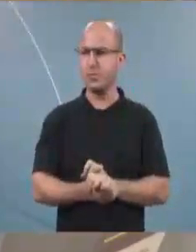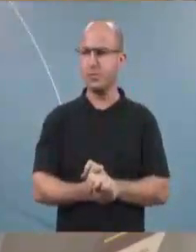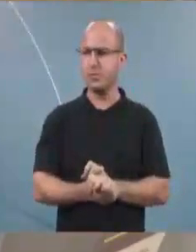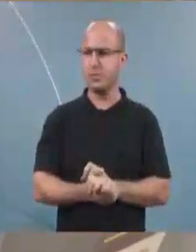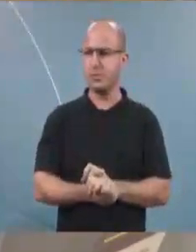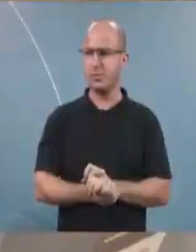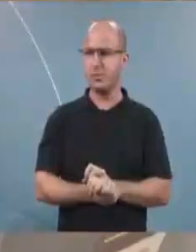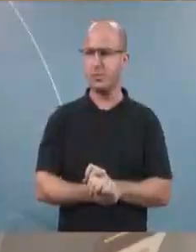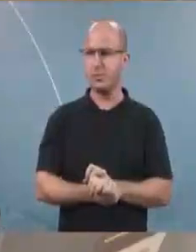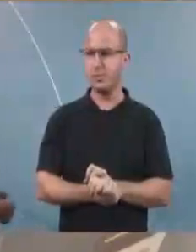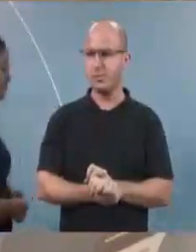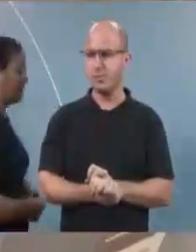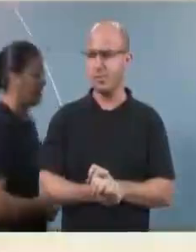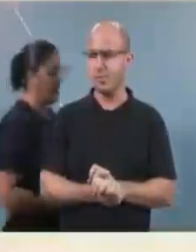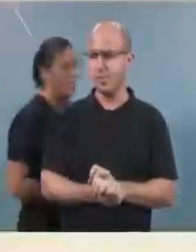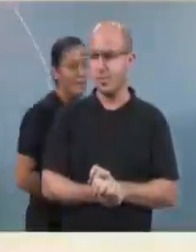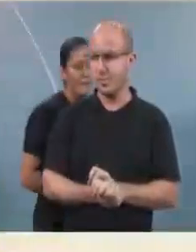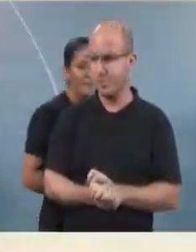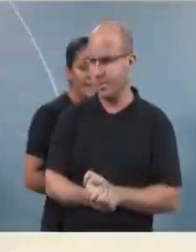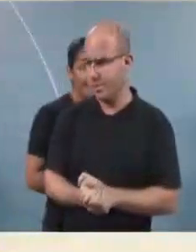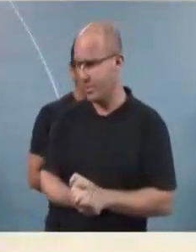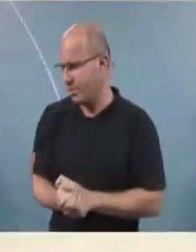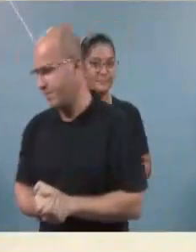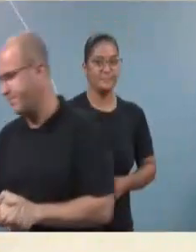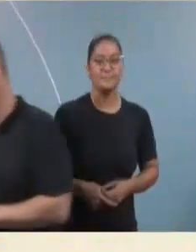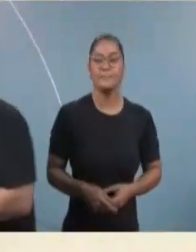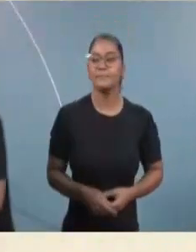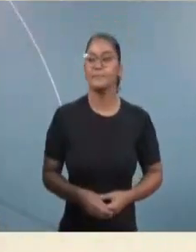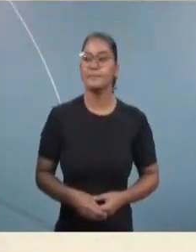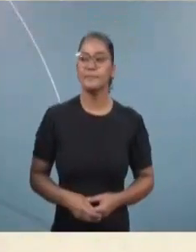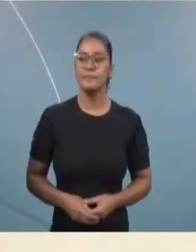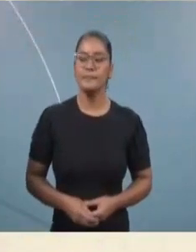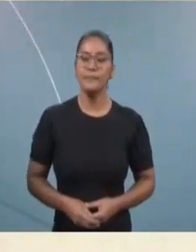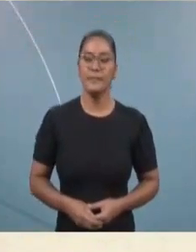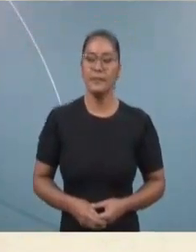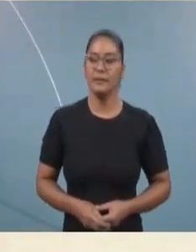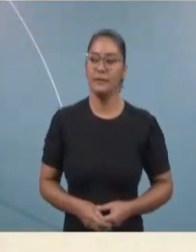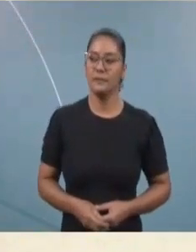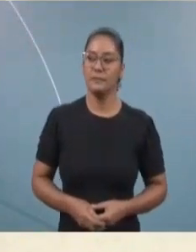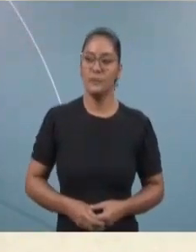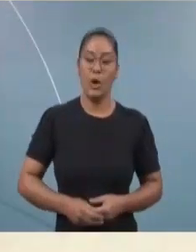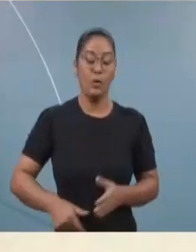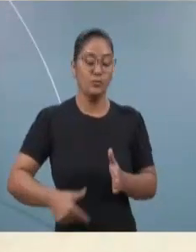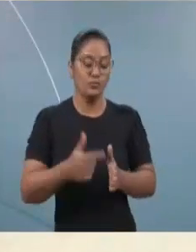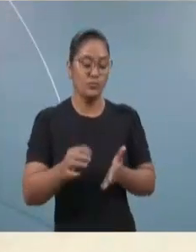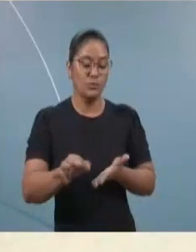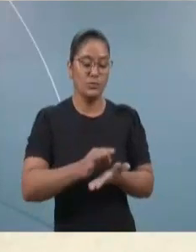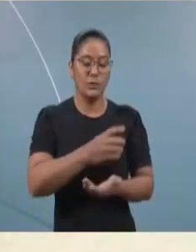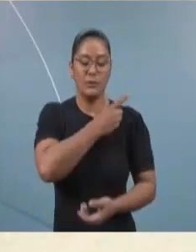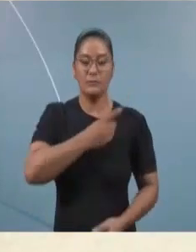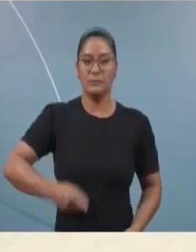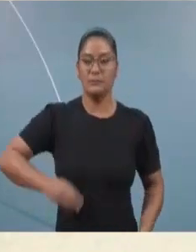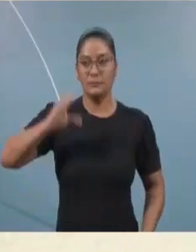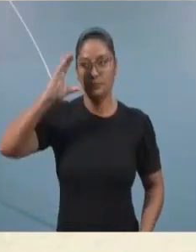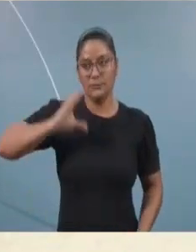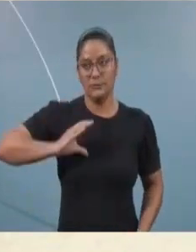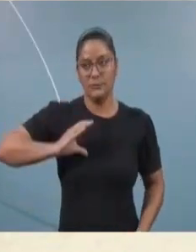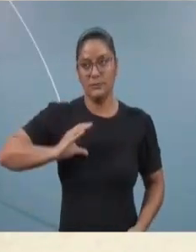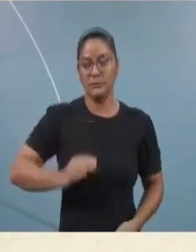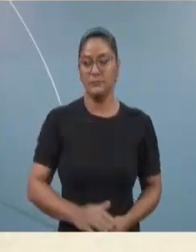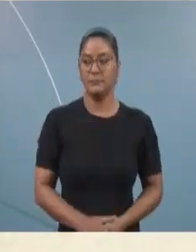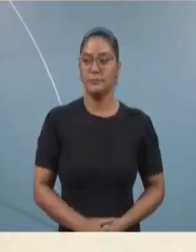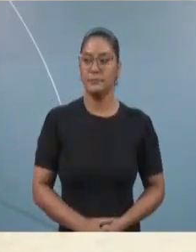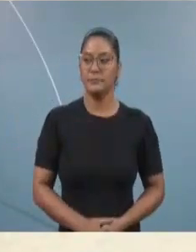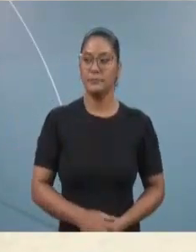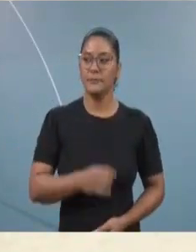avançar agradecer o plano do deputado Francisco PT com a palavra segundo orador inscrito hoje a deputada Cristian Dantas com a palavra deputada